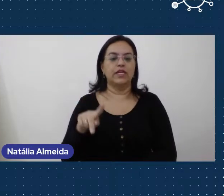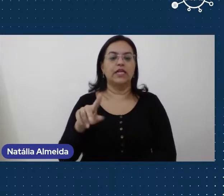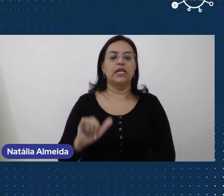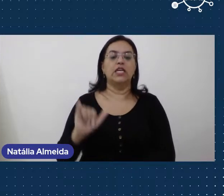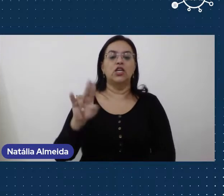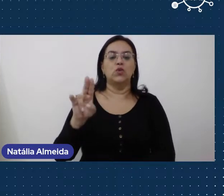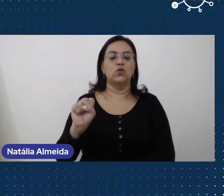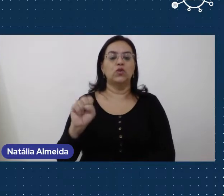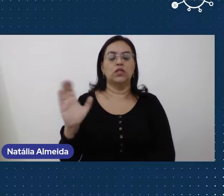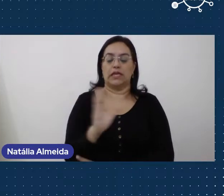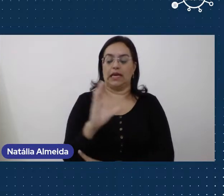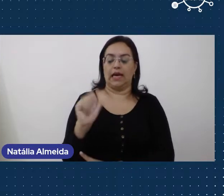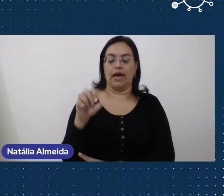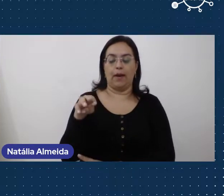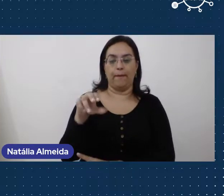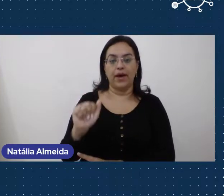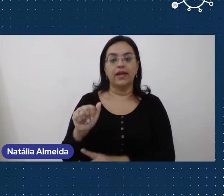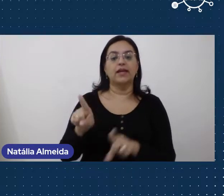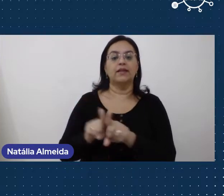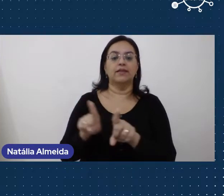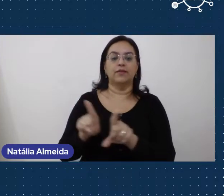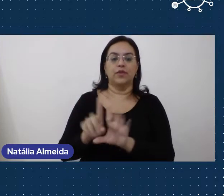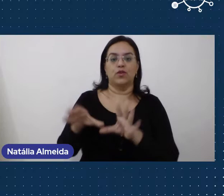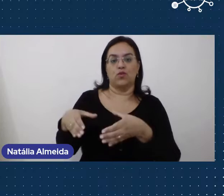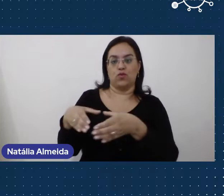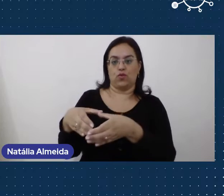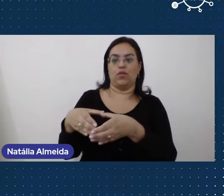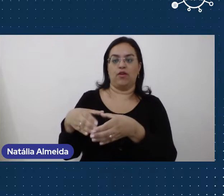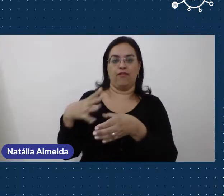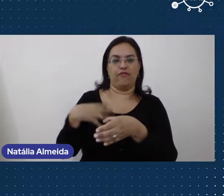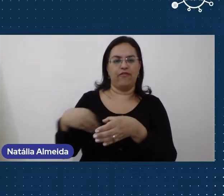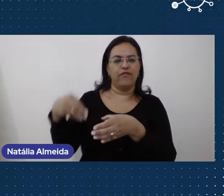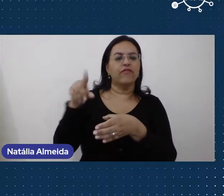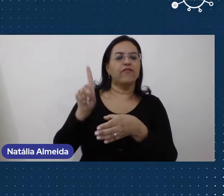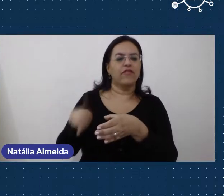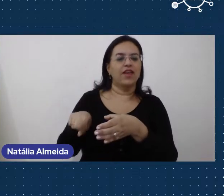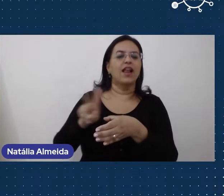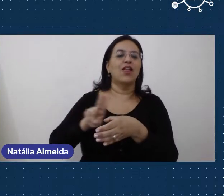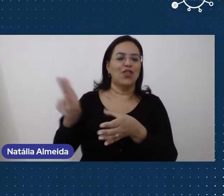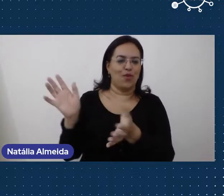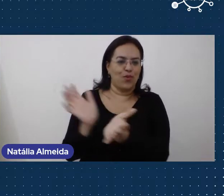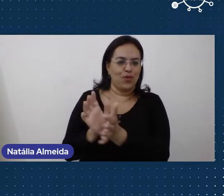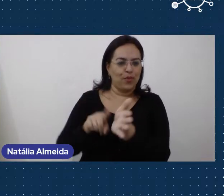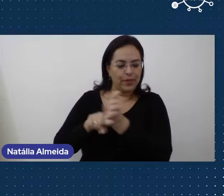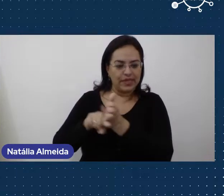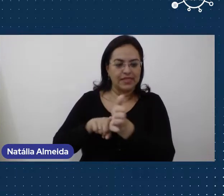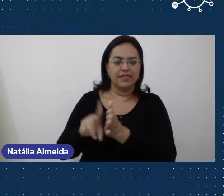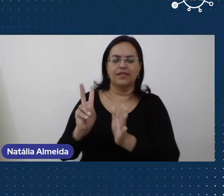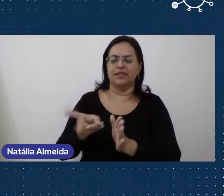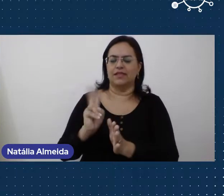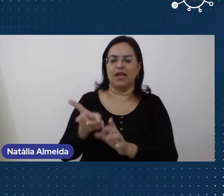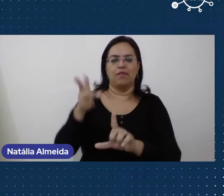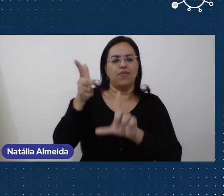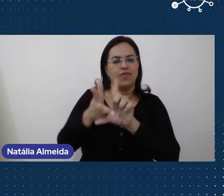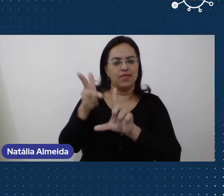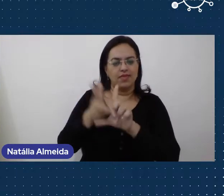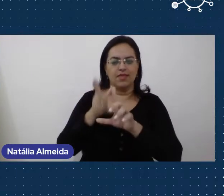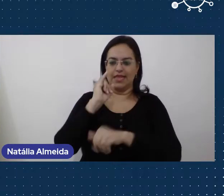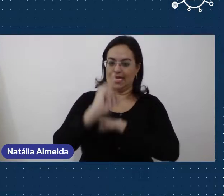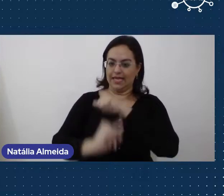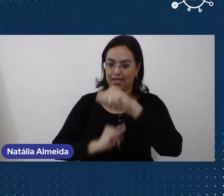Câmara, e as meninas do Filhas de Ávamo também, sempre conosco aqui, trazendo lives internacionais